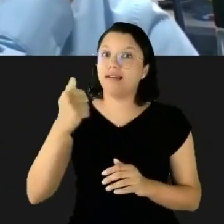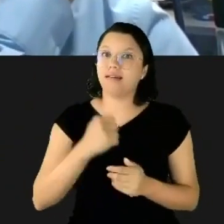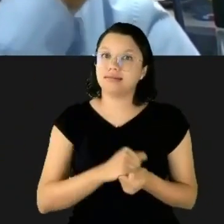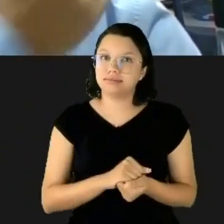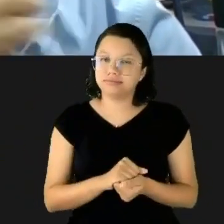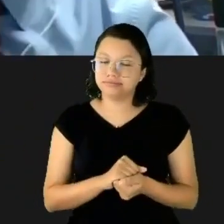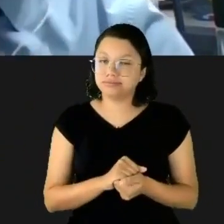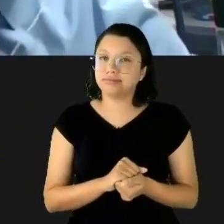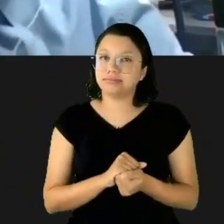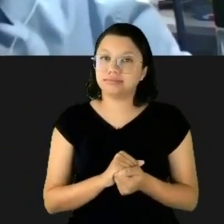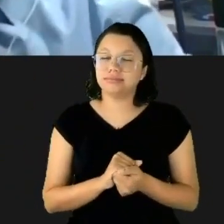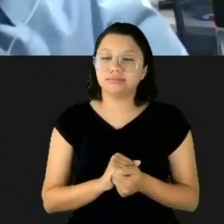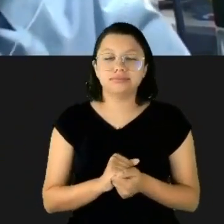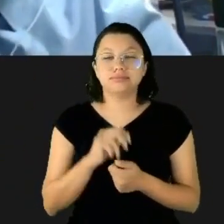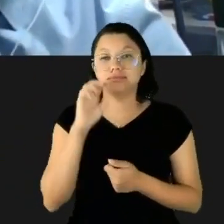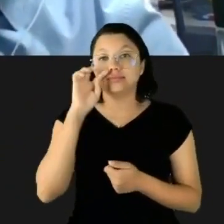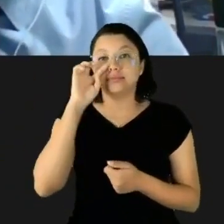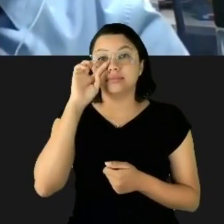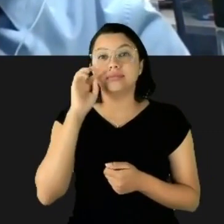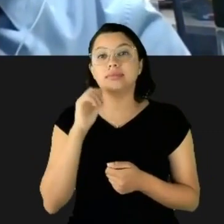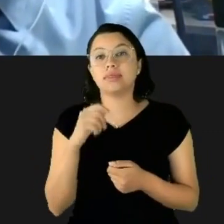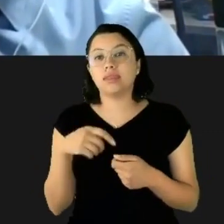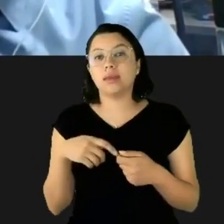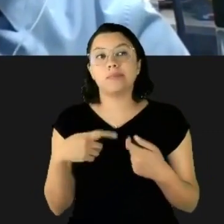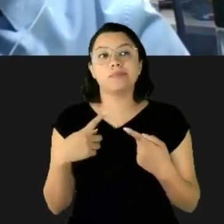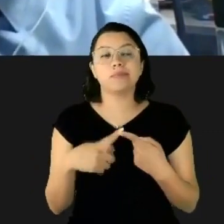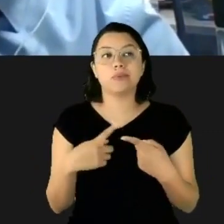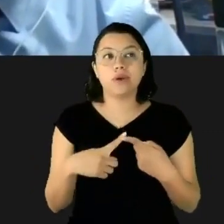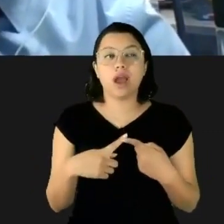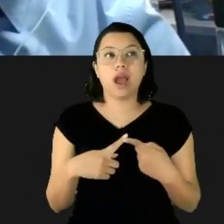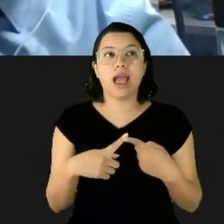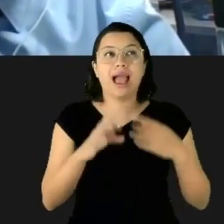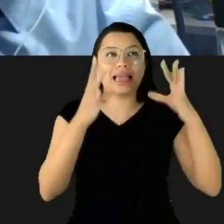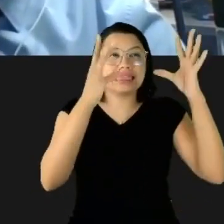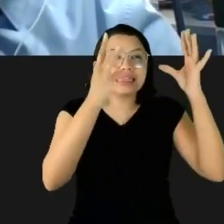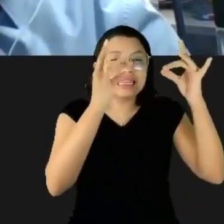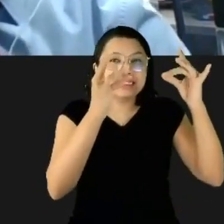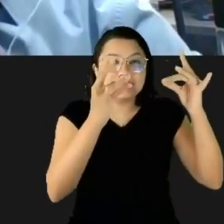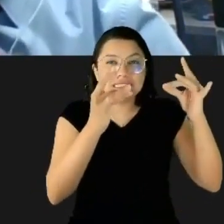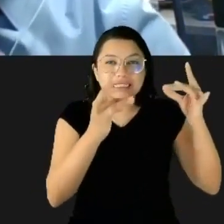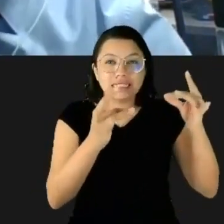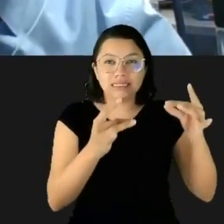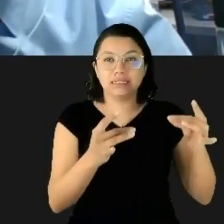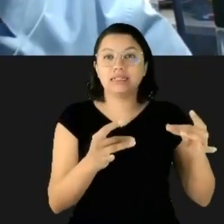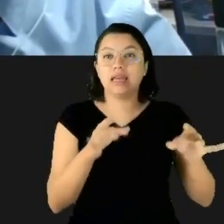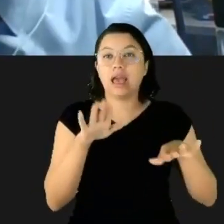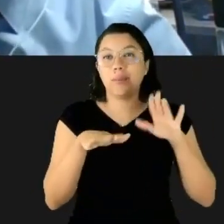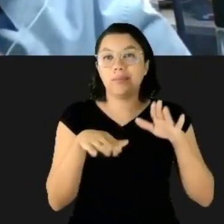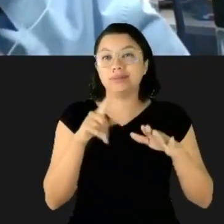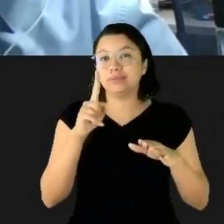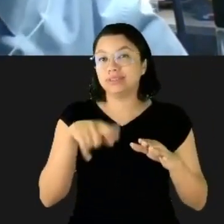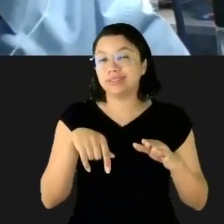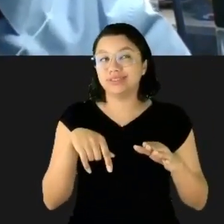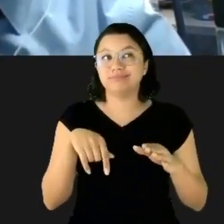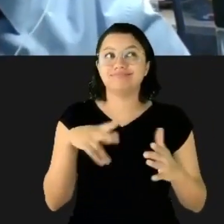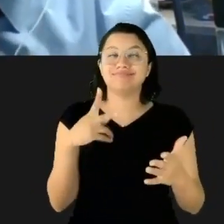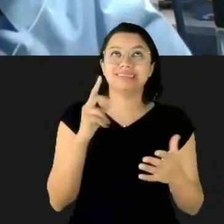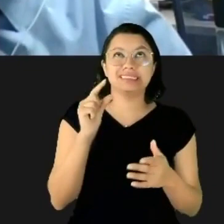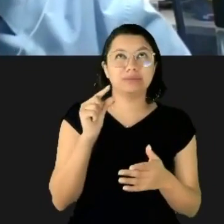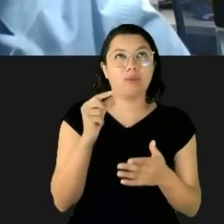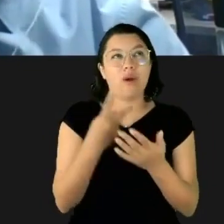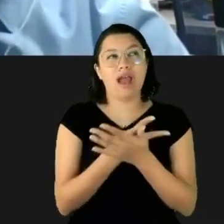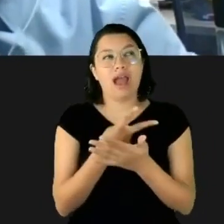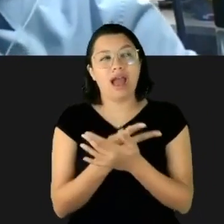precisar planejar com detalhes, ainda que seja falho, ainda é melhor.